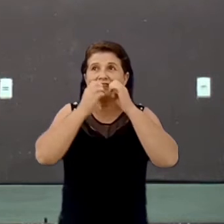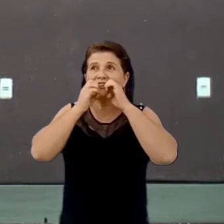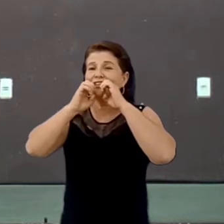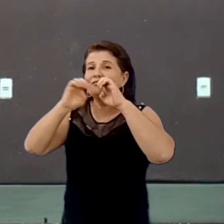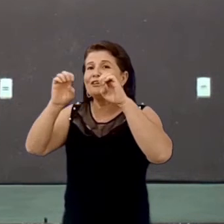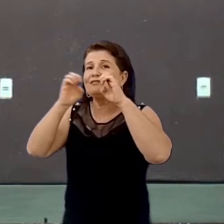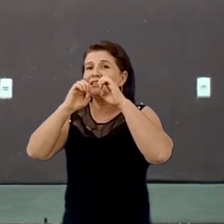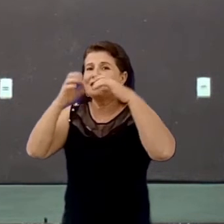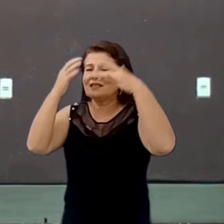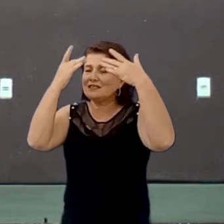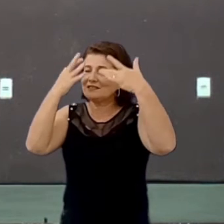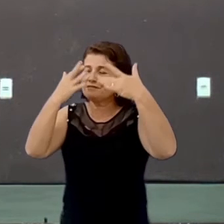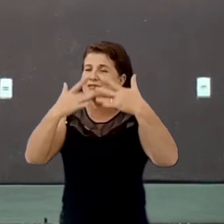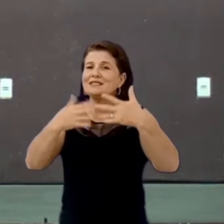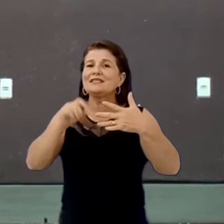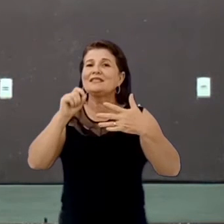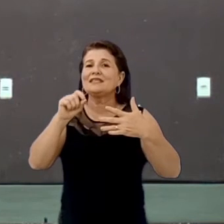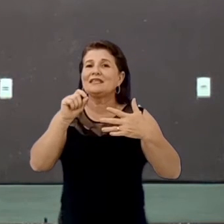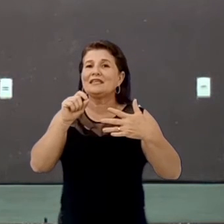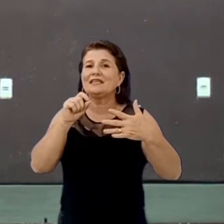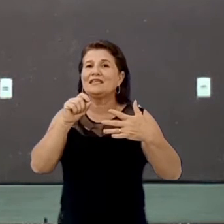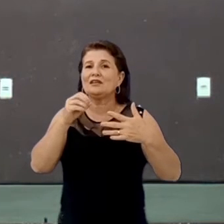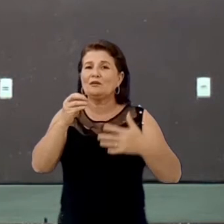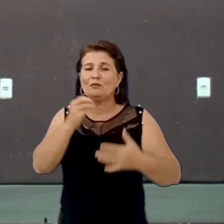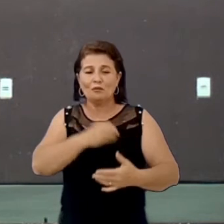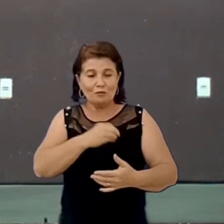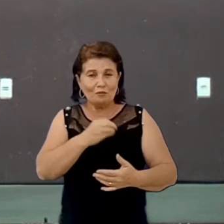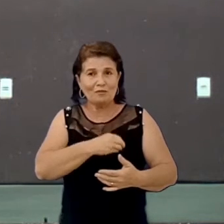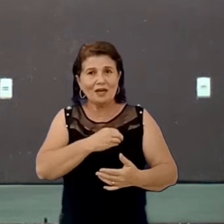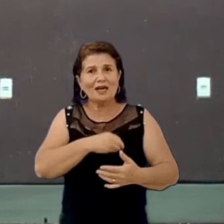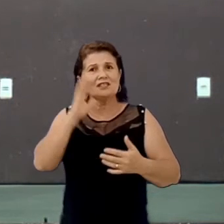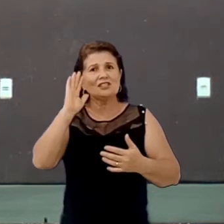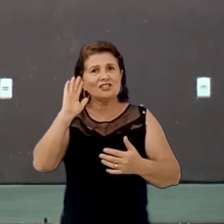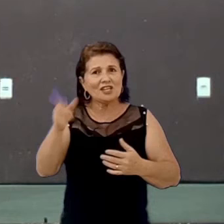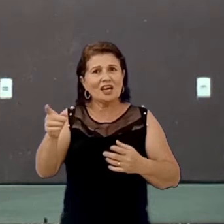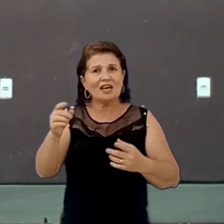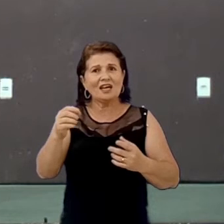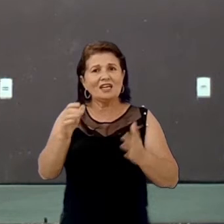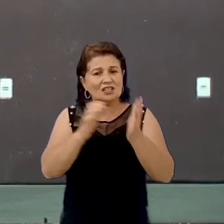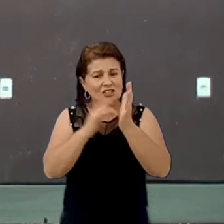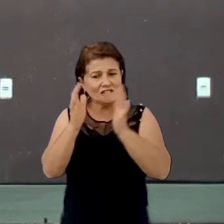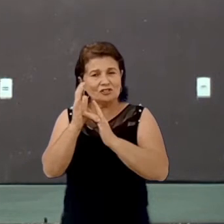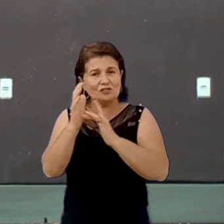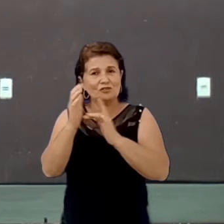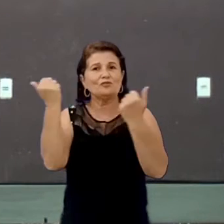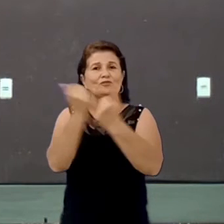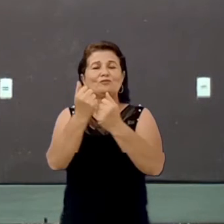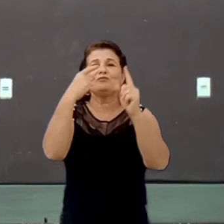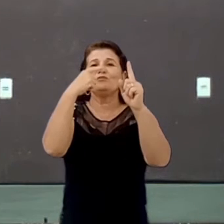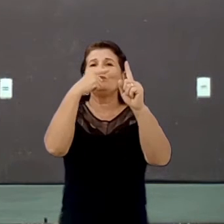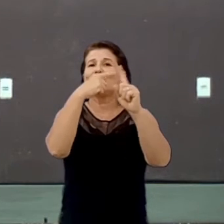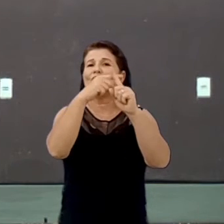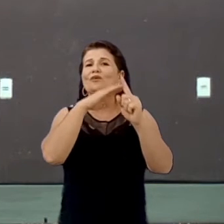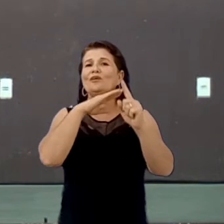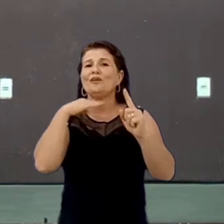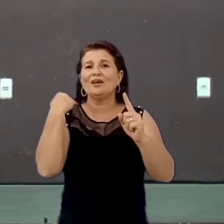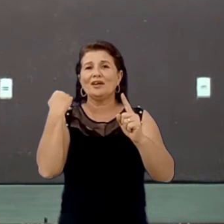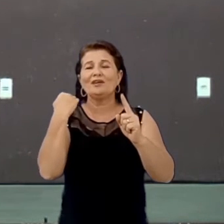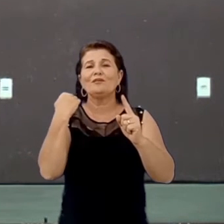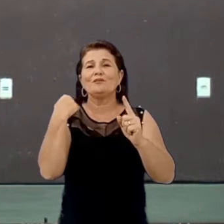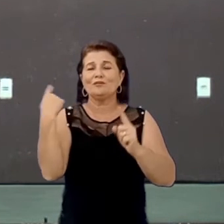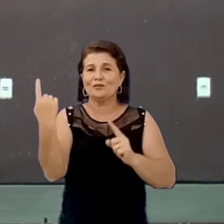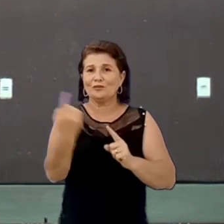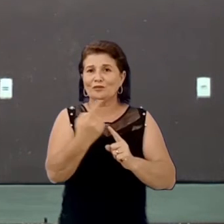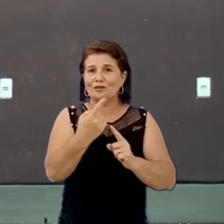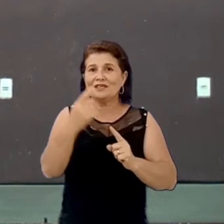para você que o preço pelo teu pecado foi pago. A mensagem do Evangelho diz para você que o